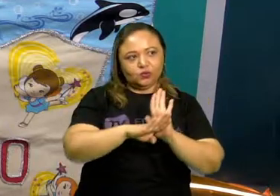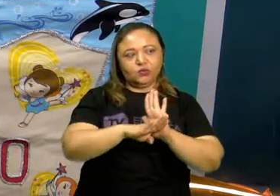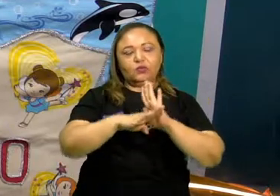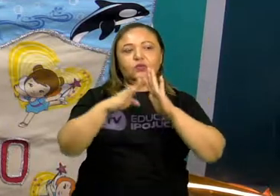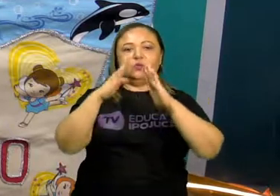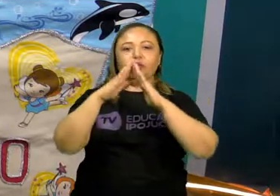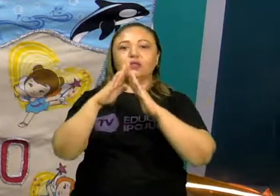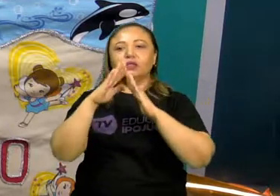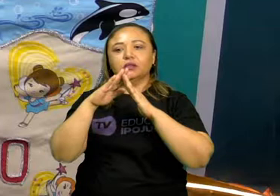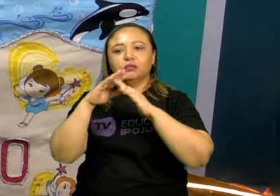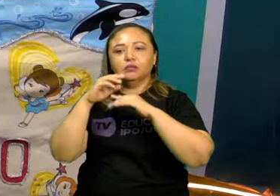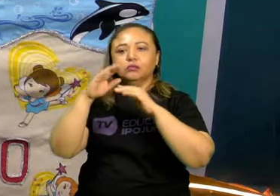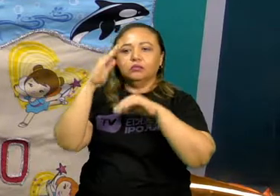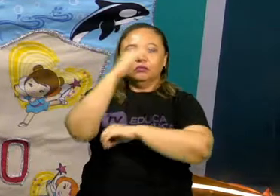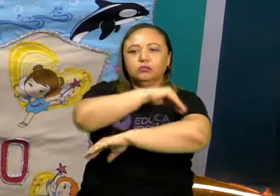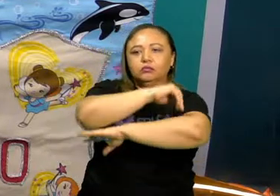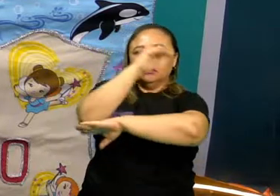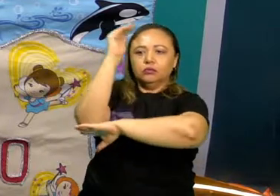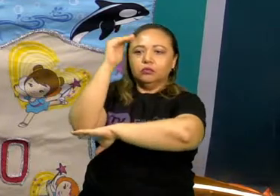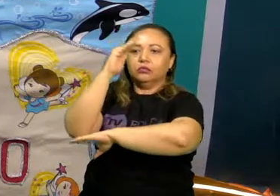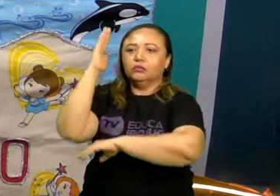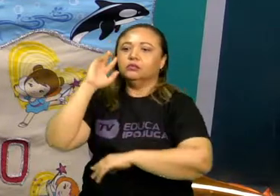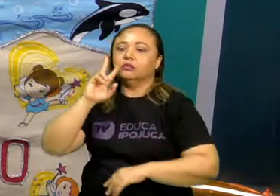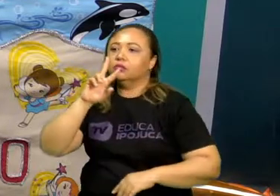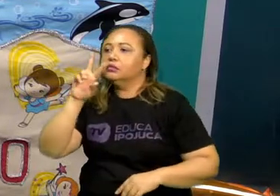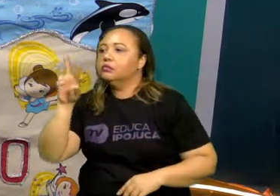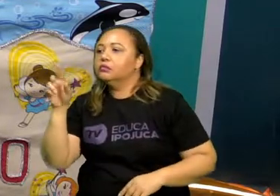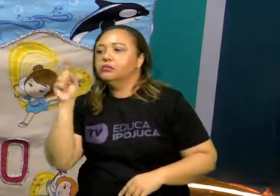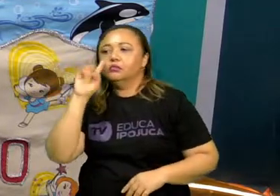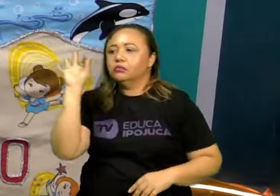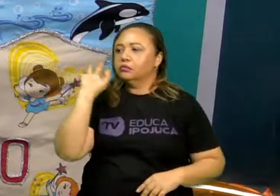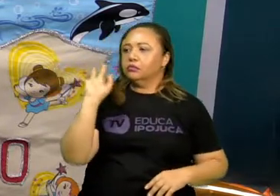Chegou, olhou pela janela, não viu ninguém.